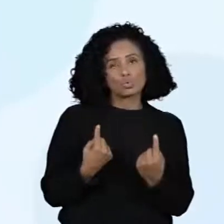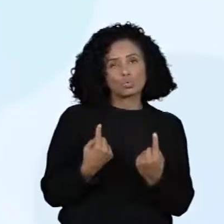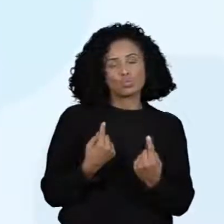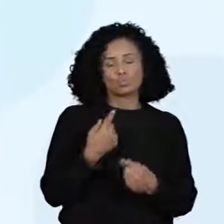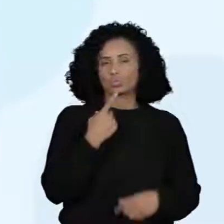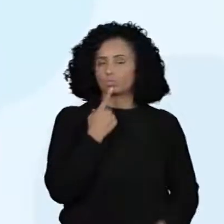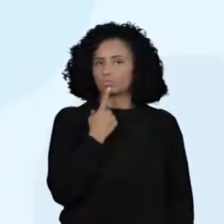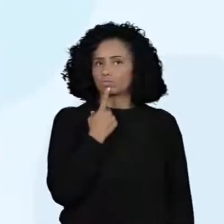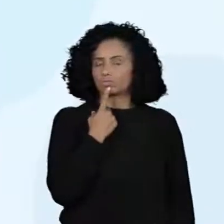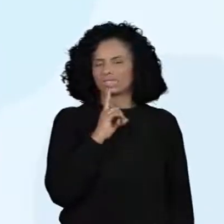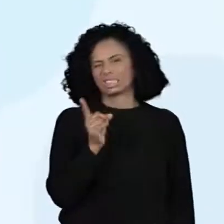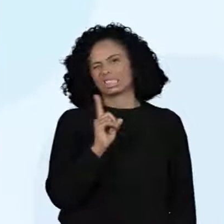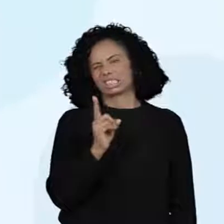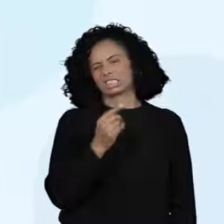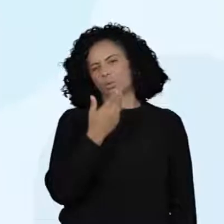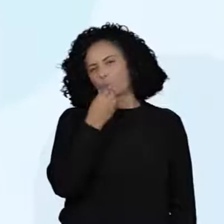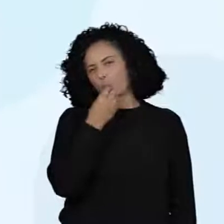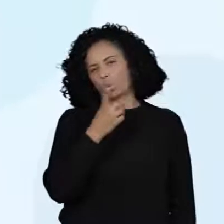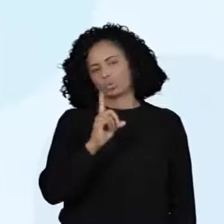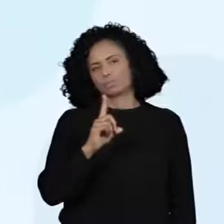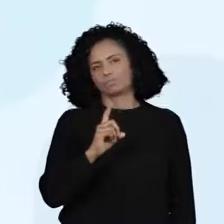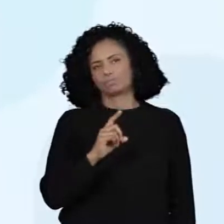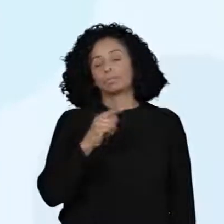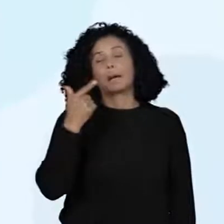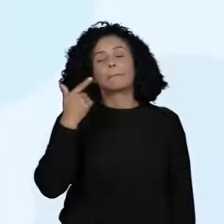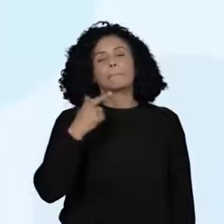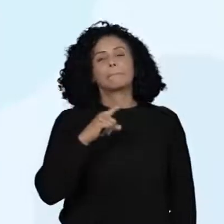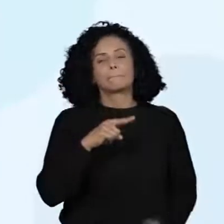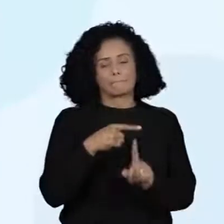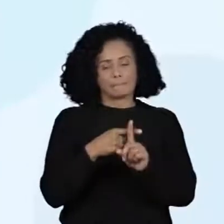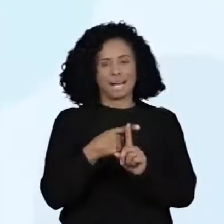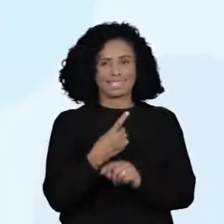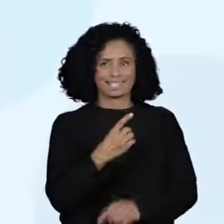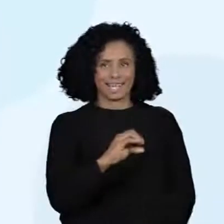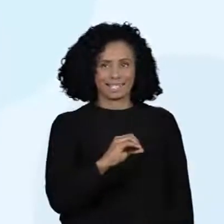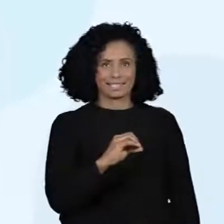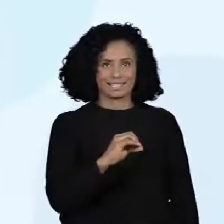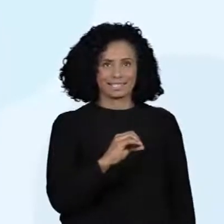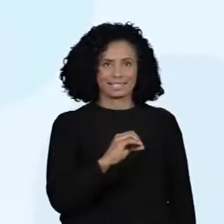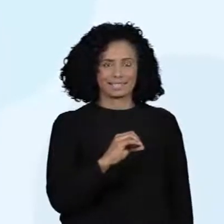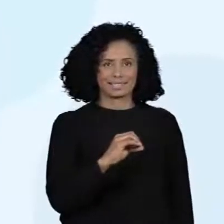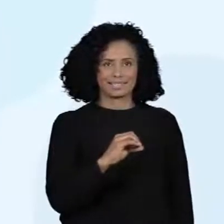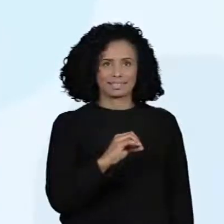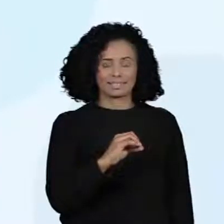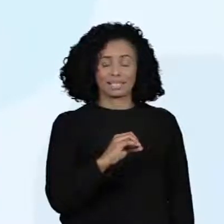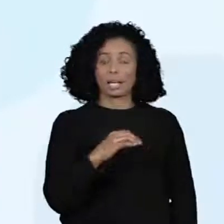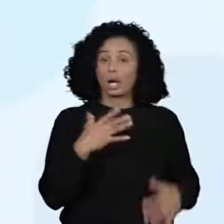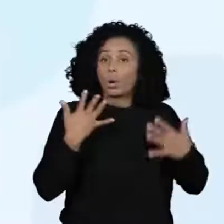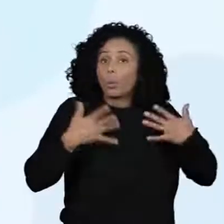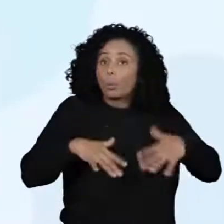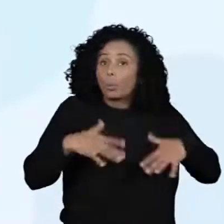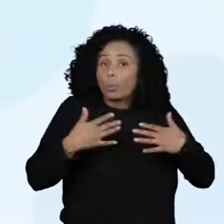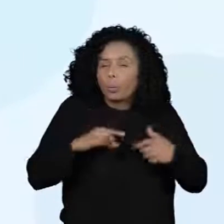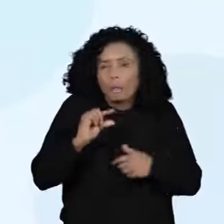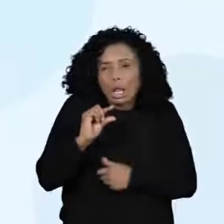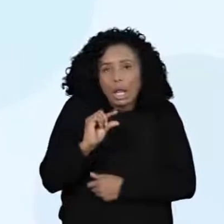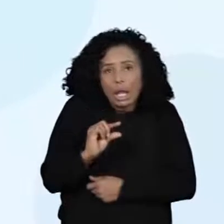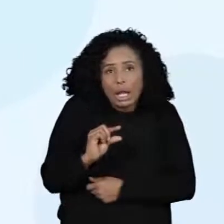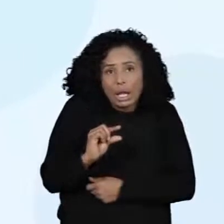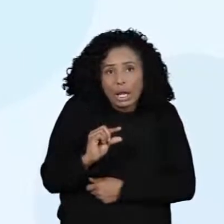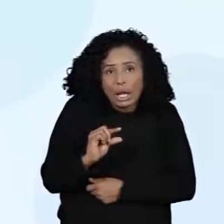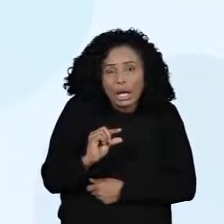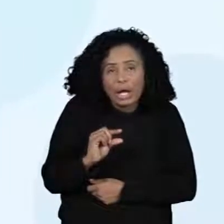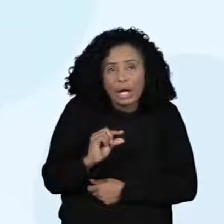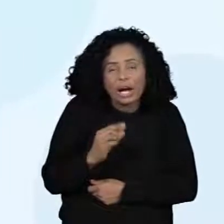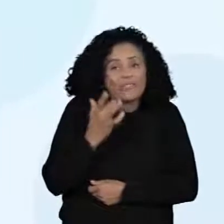Não vamos acrescentar mais um, Pro. Vamos acrescentar mais 10, né? 30... Nossa, nem precisa fazer tão pequenininho, Pro. Se